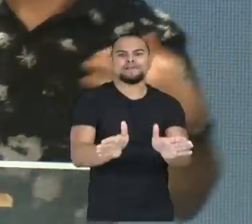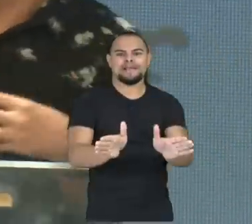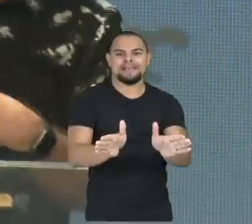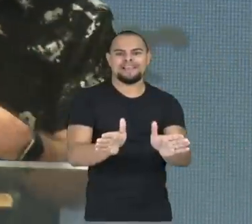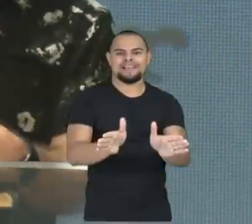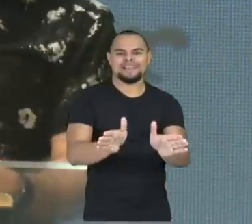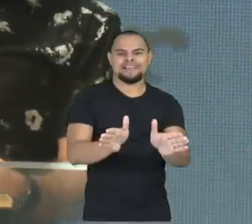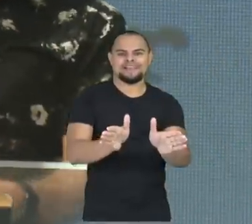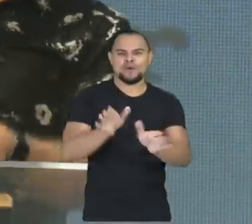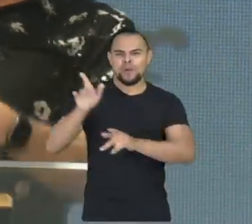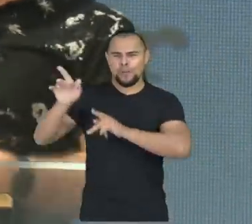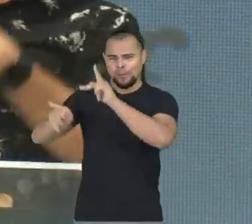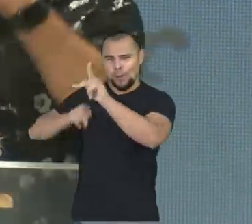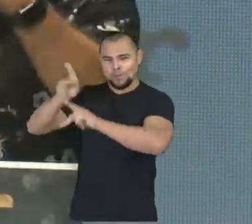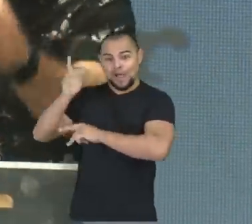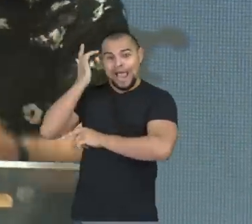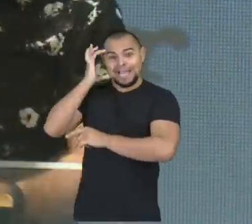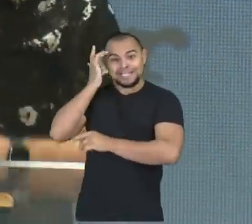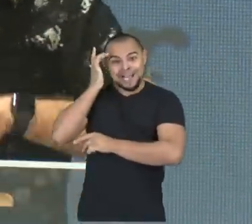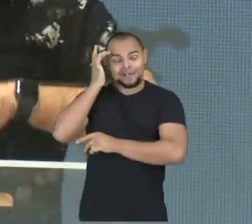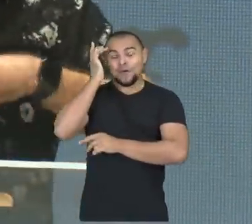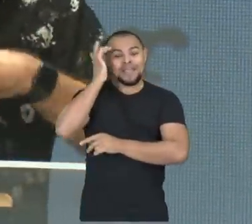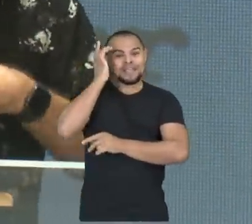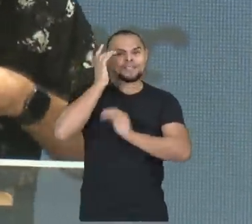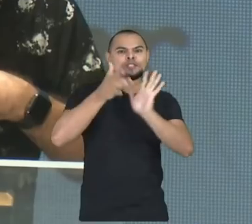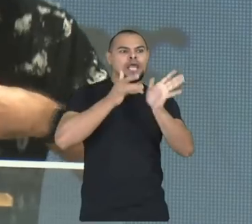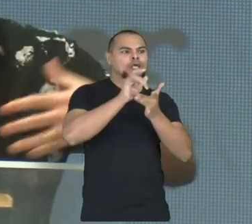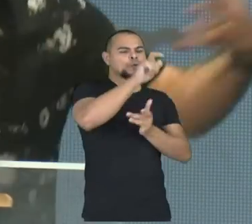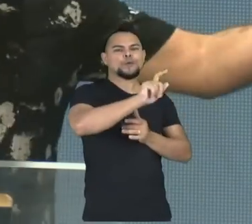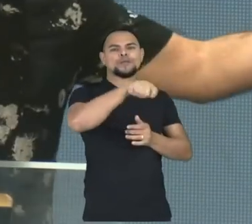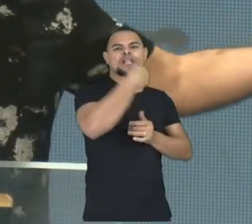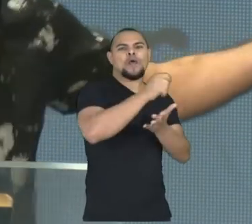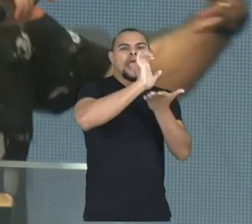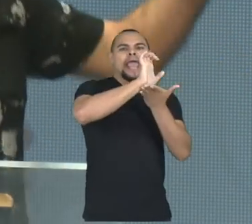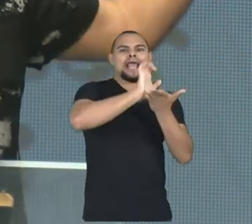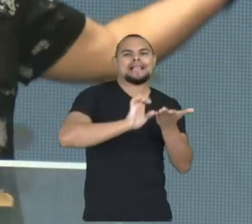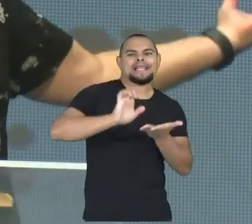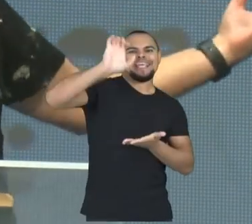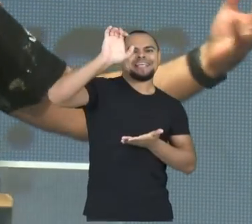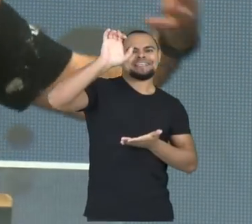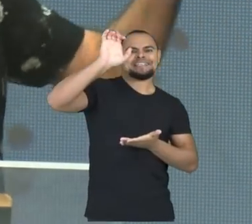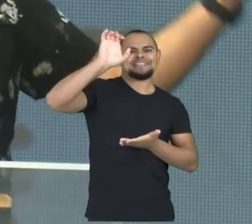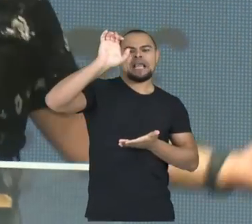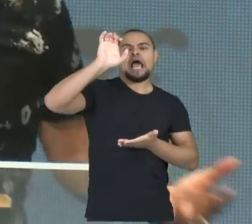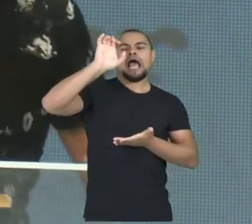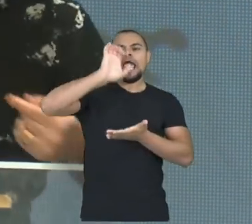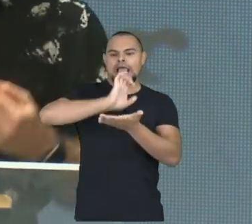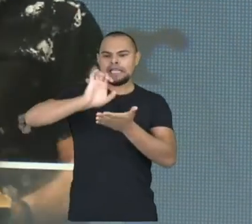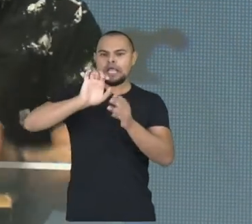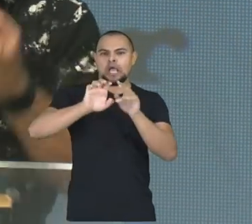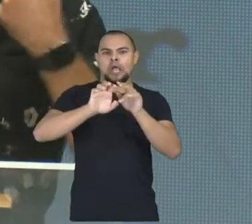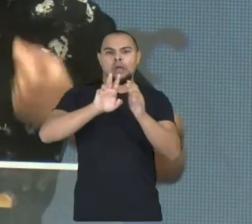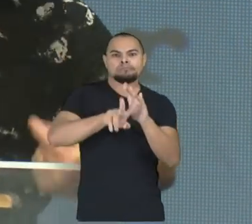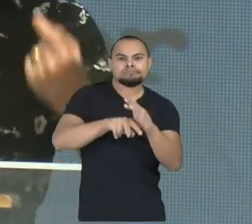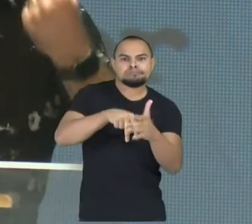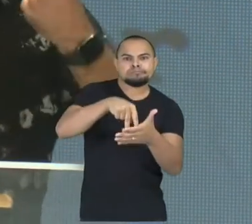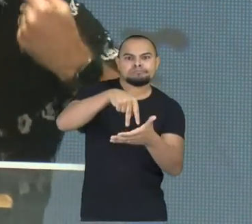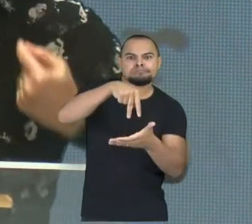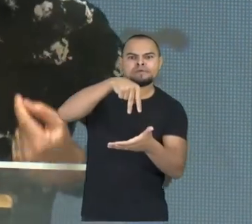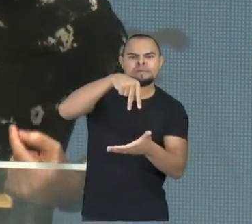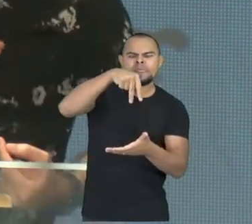Estavam achando então que Elias teria vindo de novo, nascido de novo, aparecido de novo. Isso aqui gera inclusive